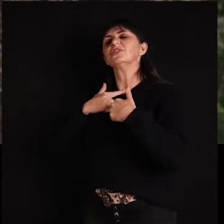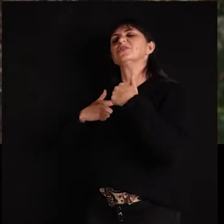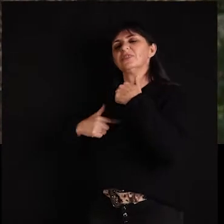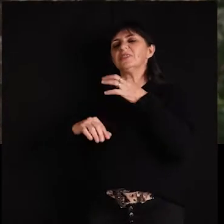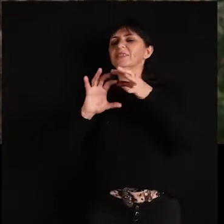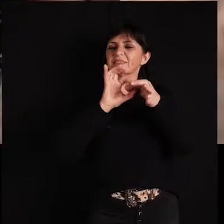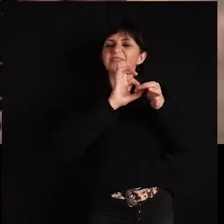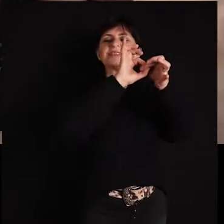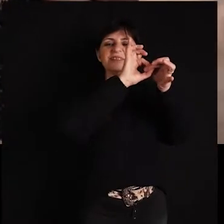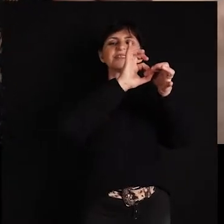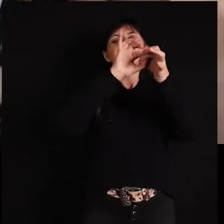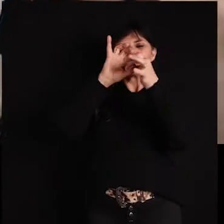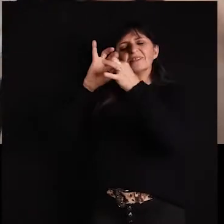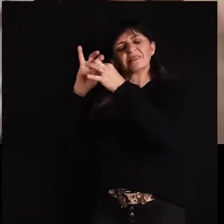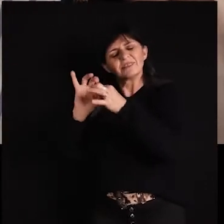liberdade.